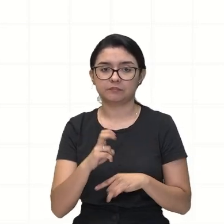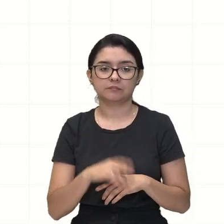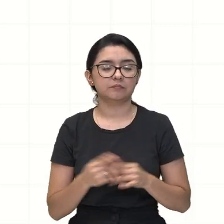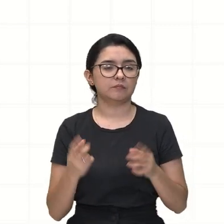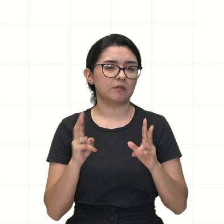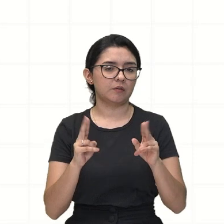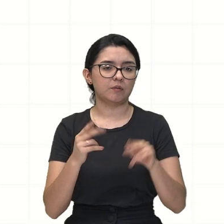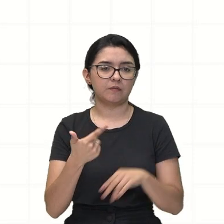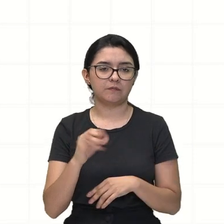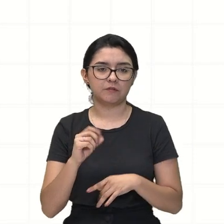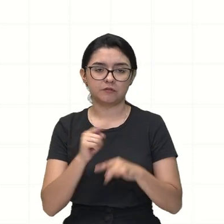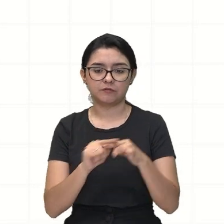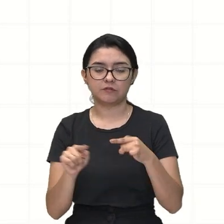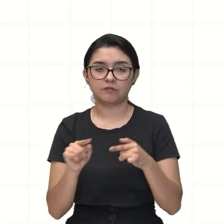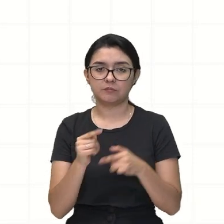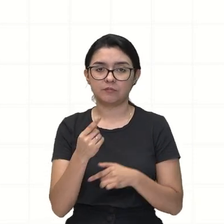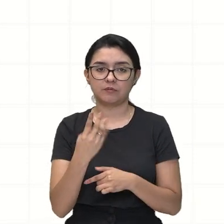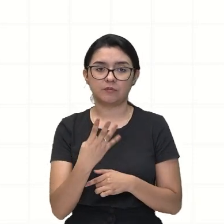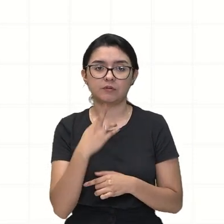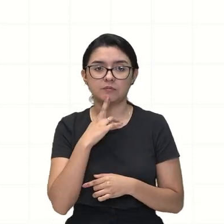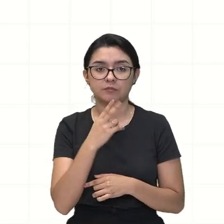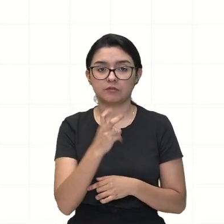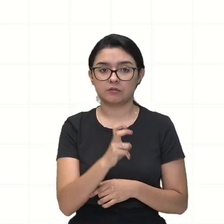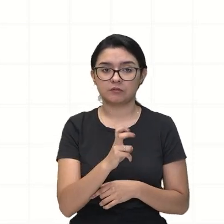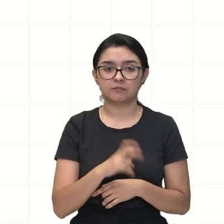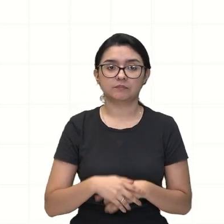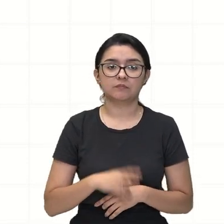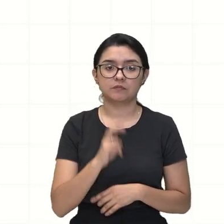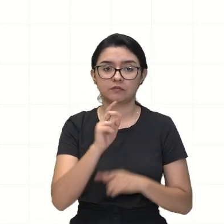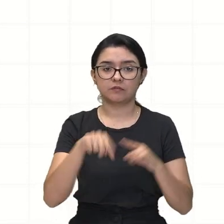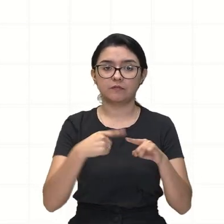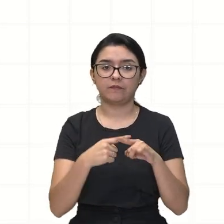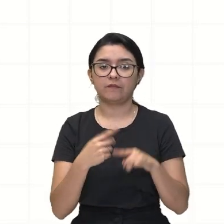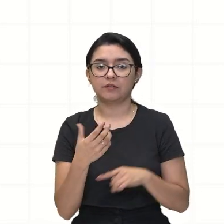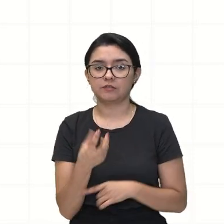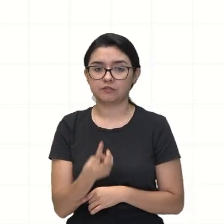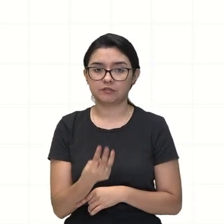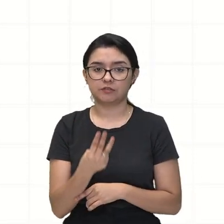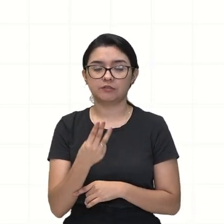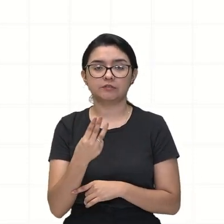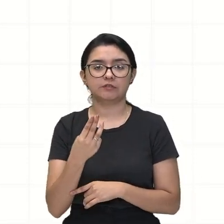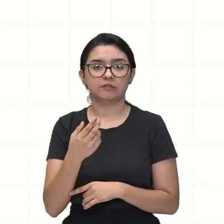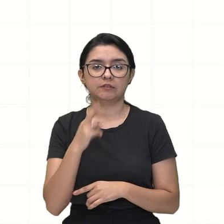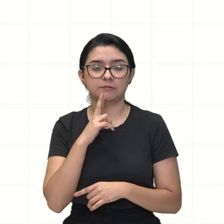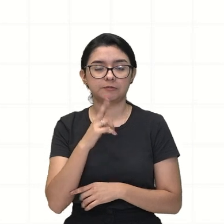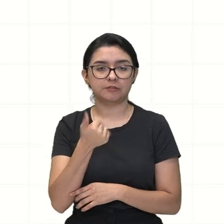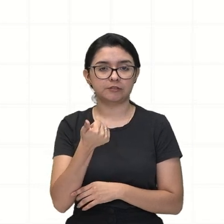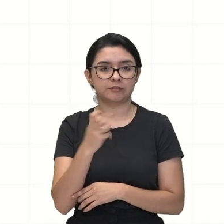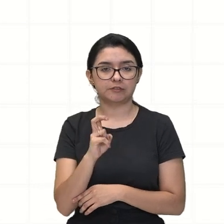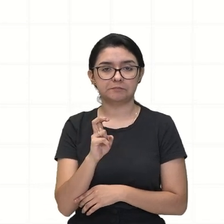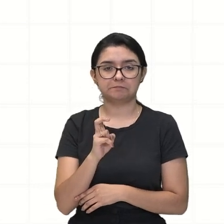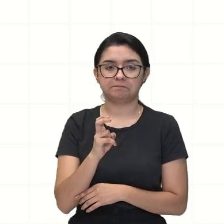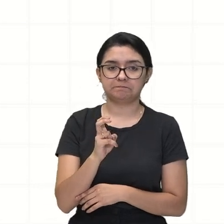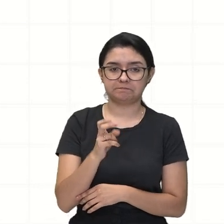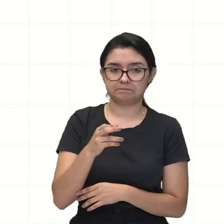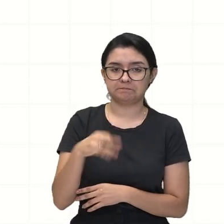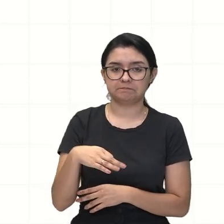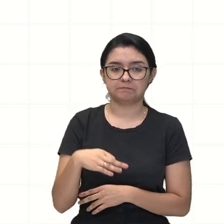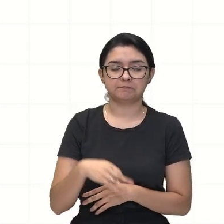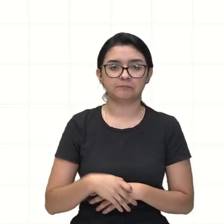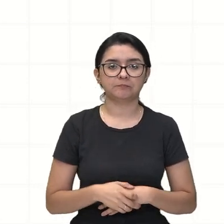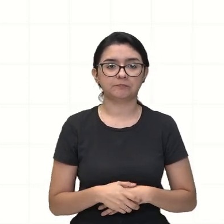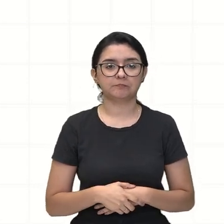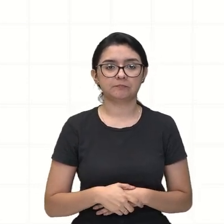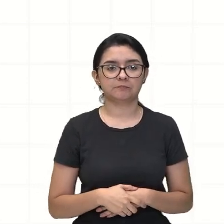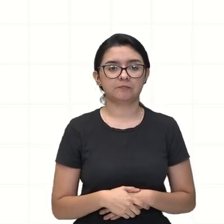por 4, que dá quanto? 5. E 5 vezes 3 vai ser 15. Foi o que aconteceu, né?